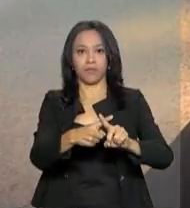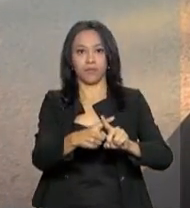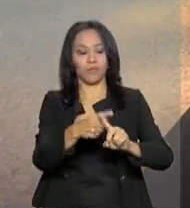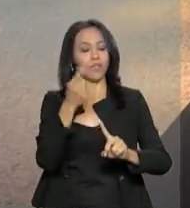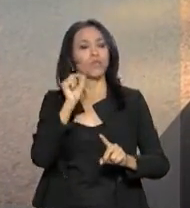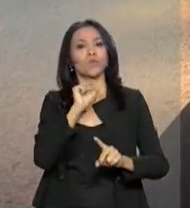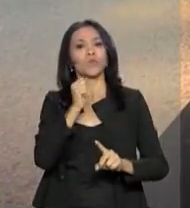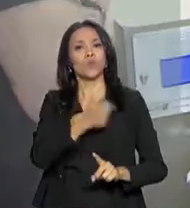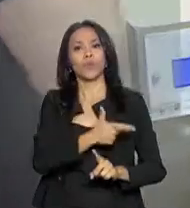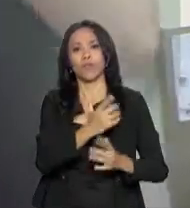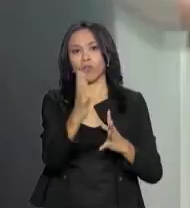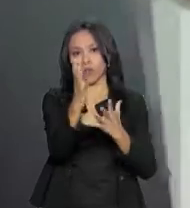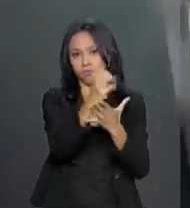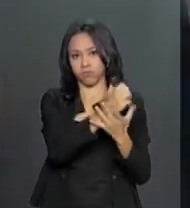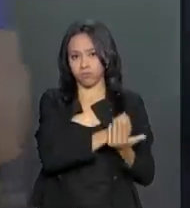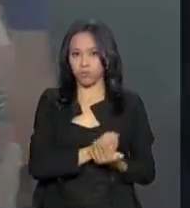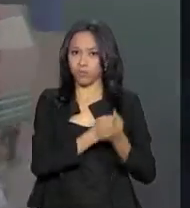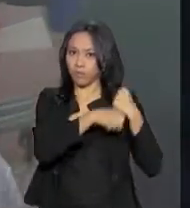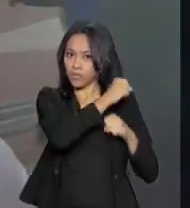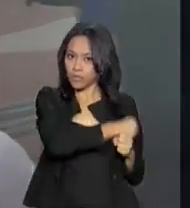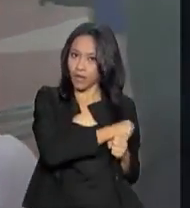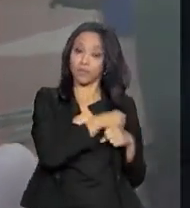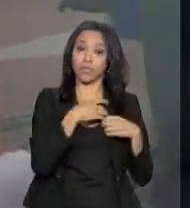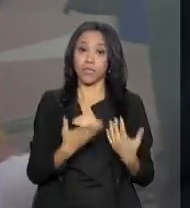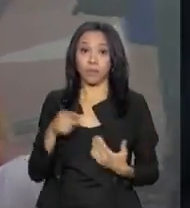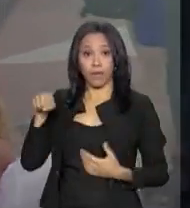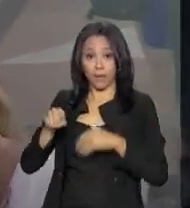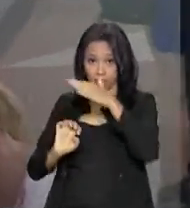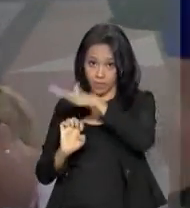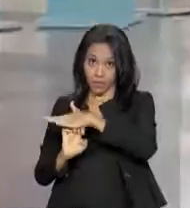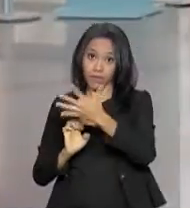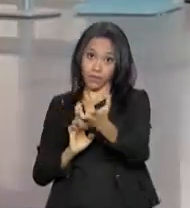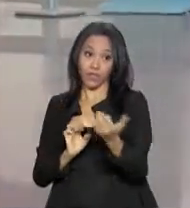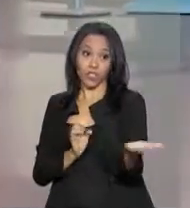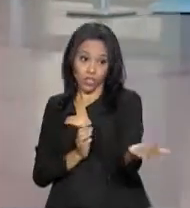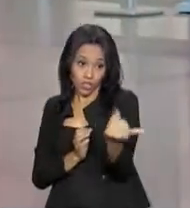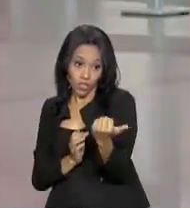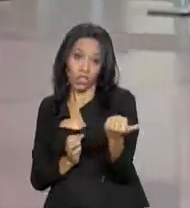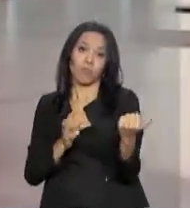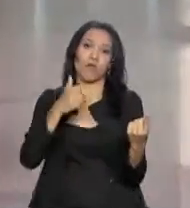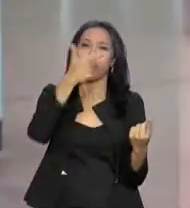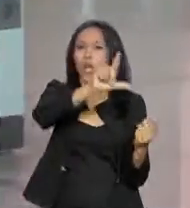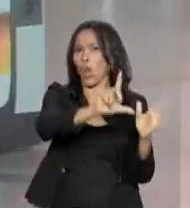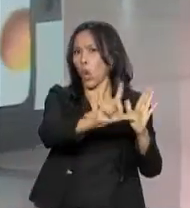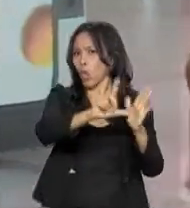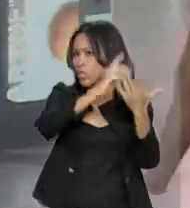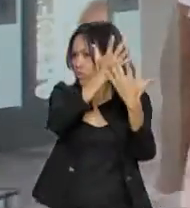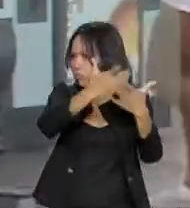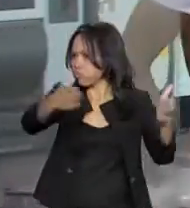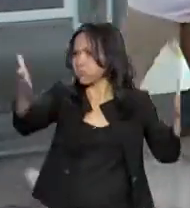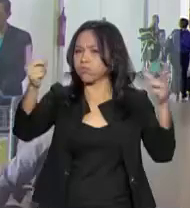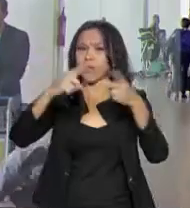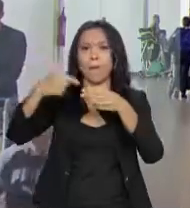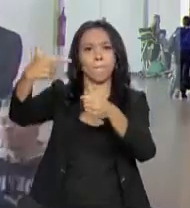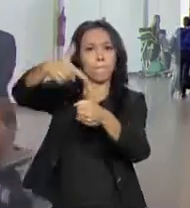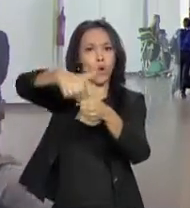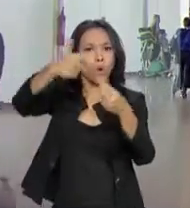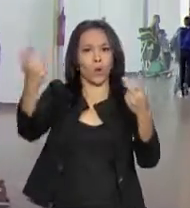passado. A Infraero pretende atrair para os terminais empresas como mega lojas, postos de